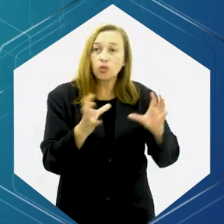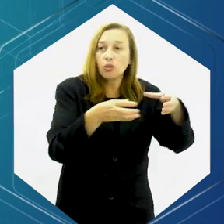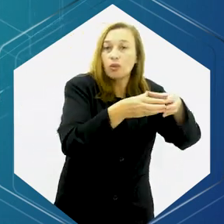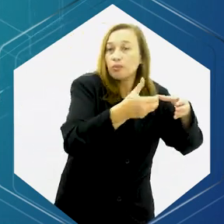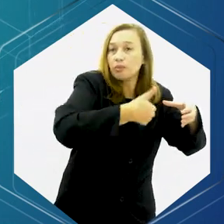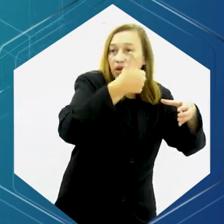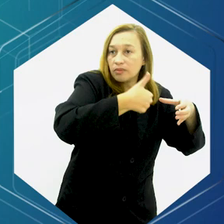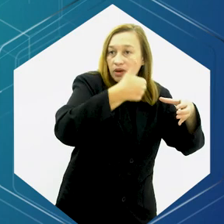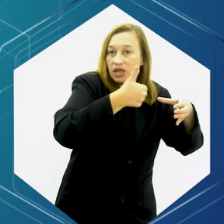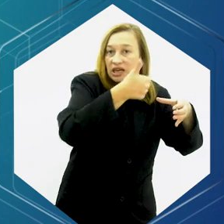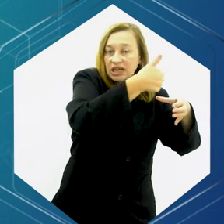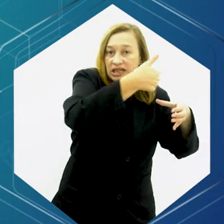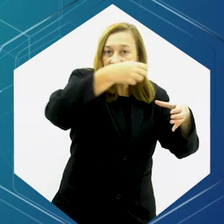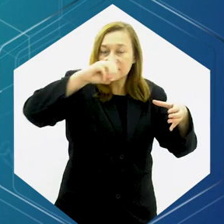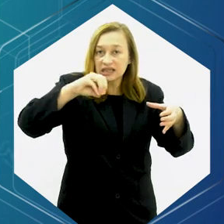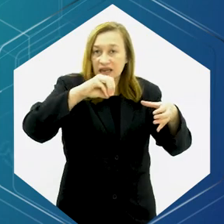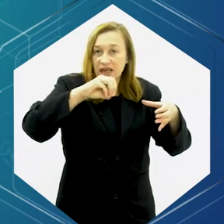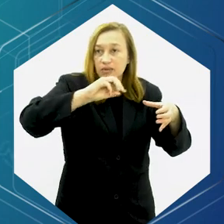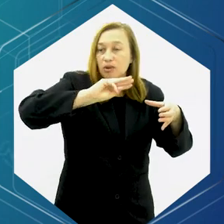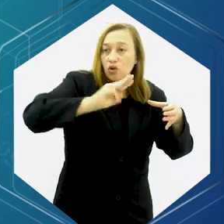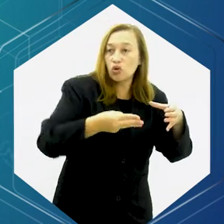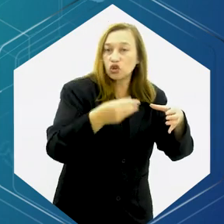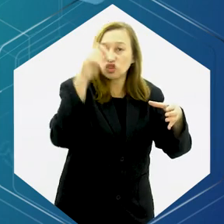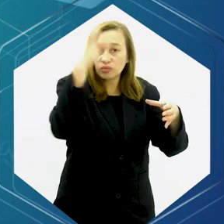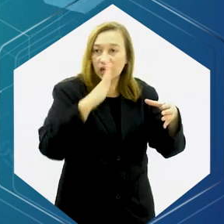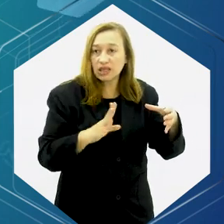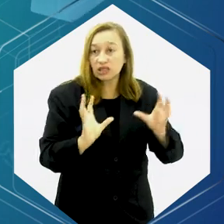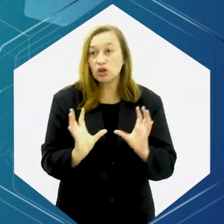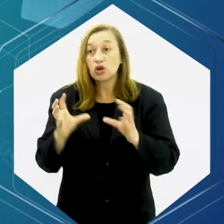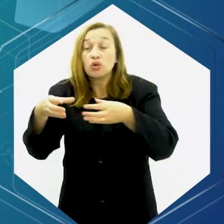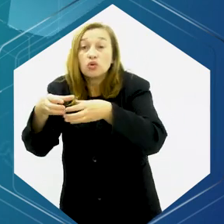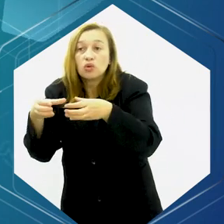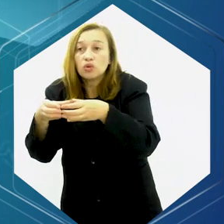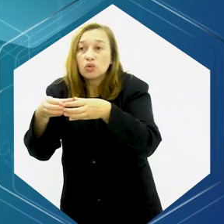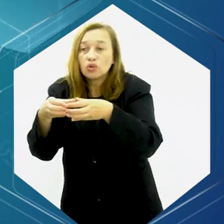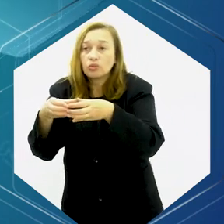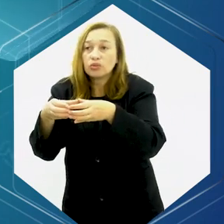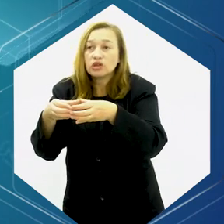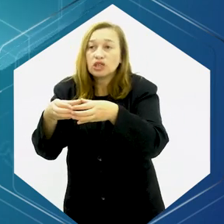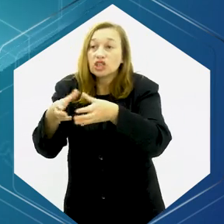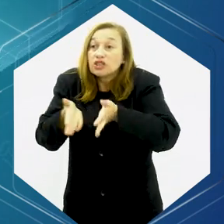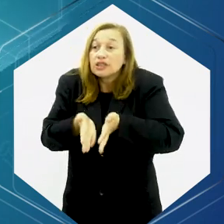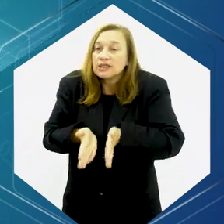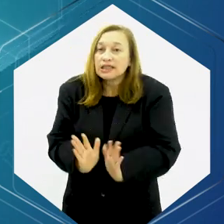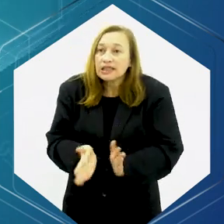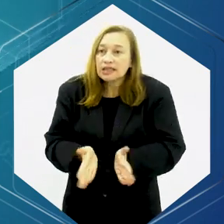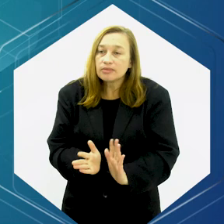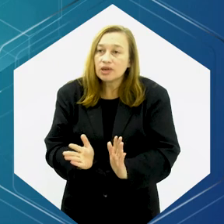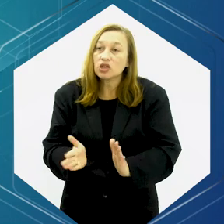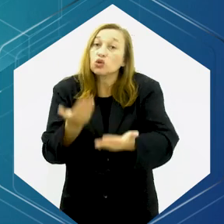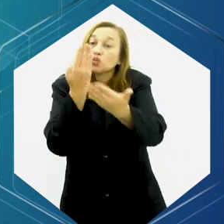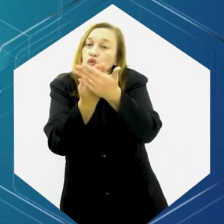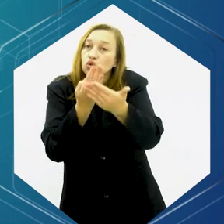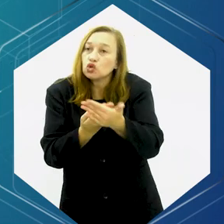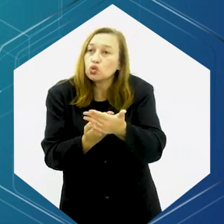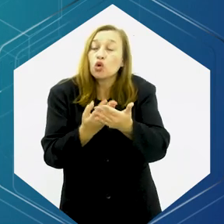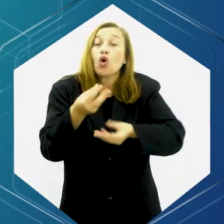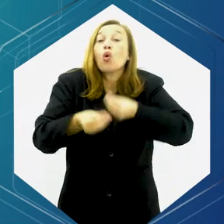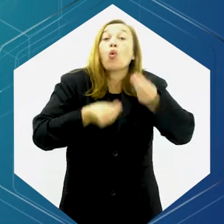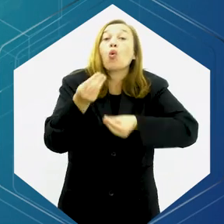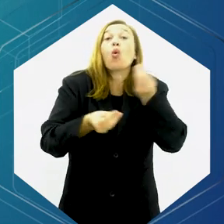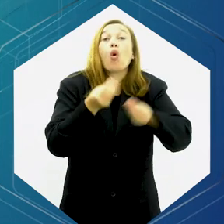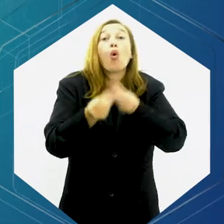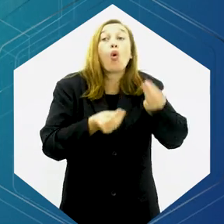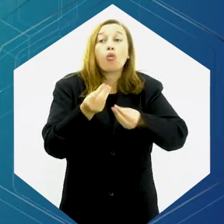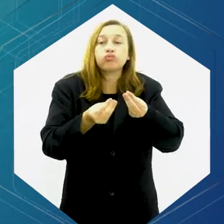primeira cort de 100 milhões de brasileiros e também a corte de nascimentos que foi o que a gente utilizou no estudo como que se dá